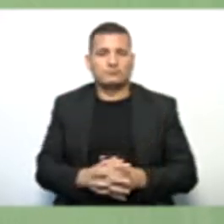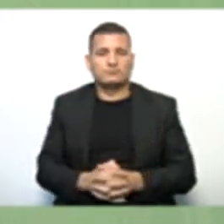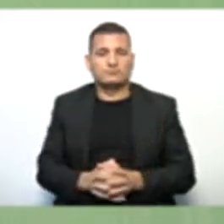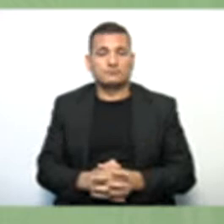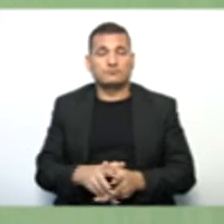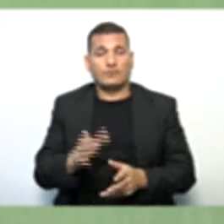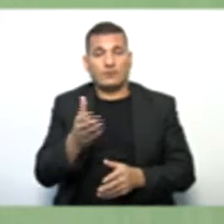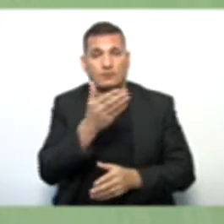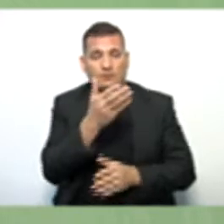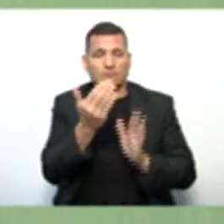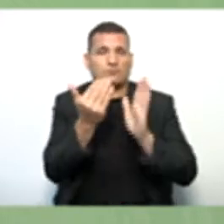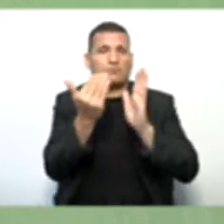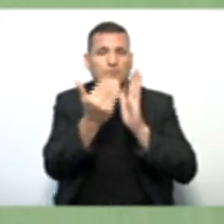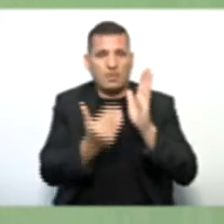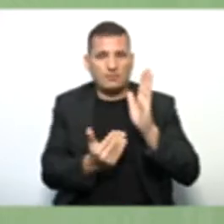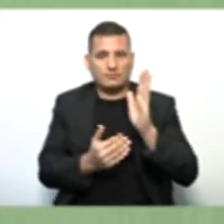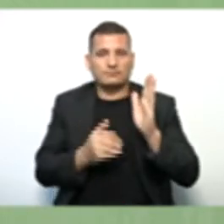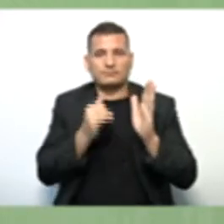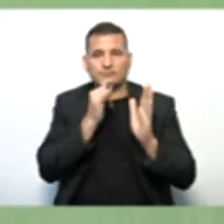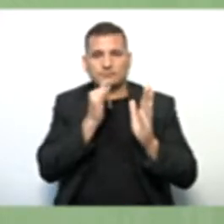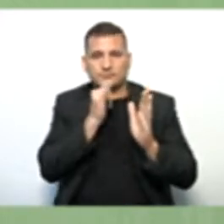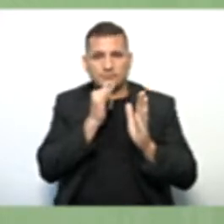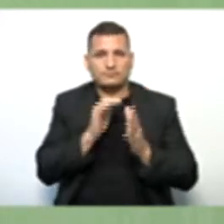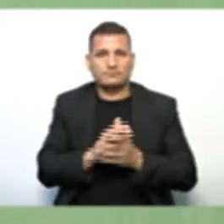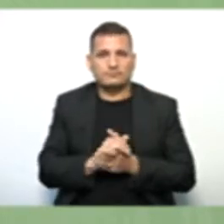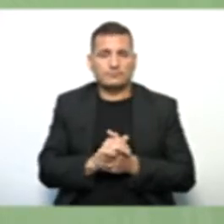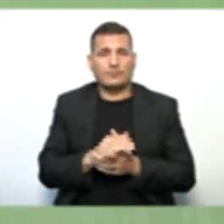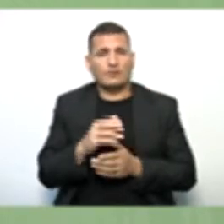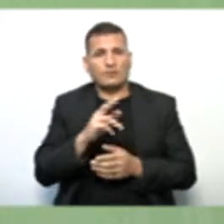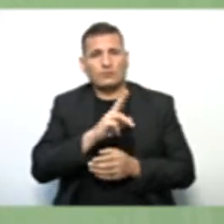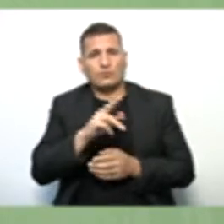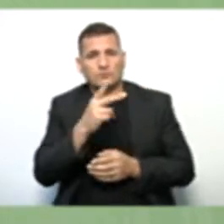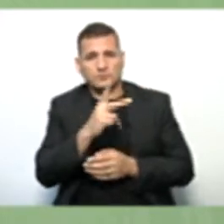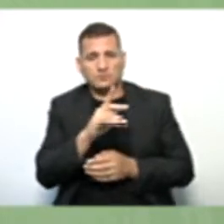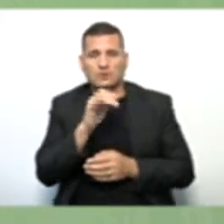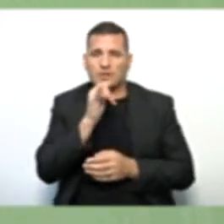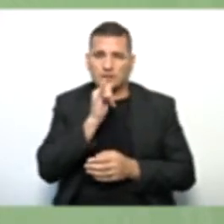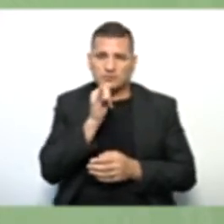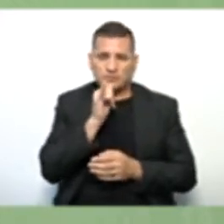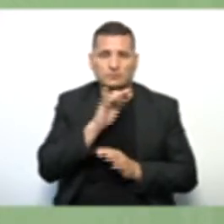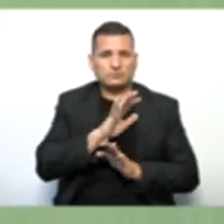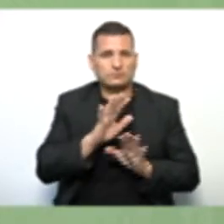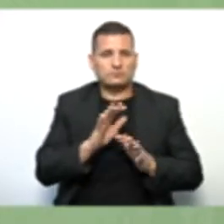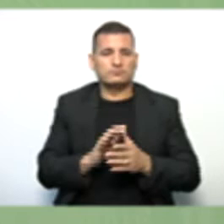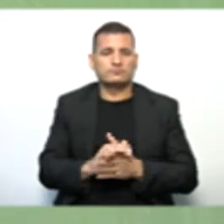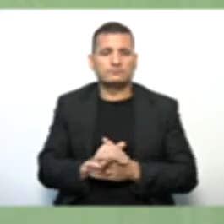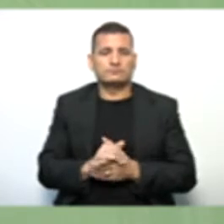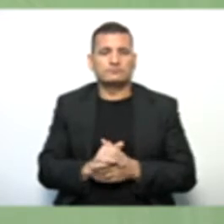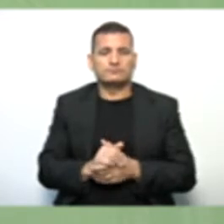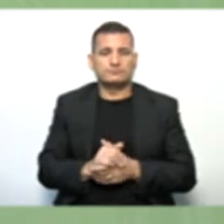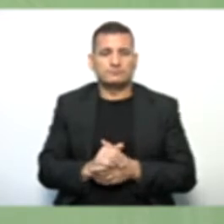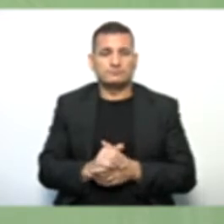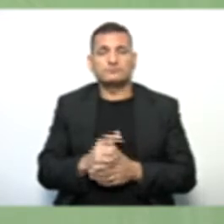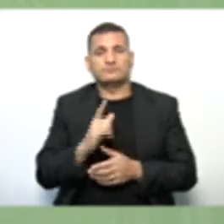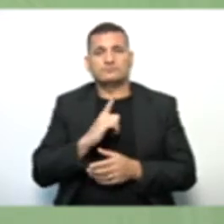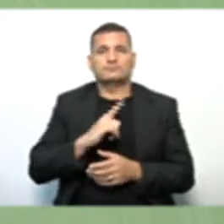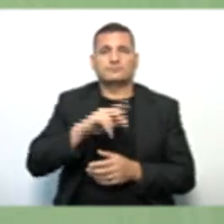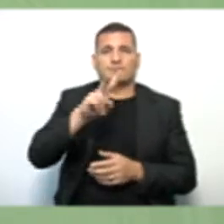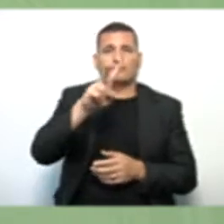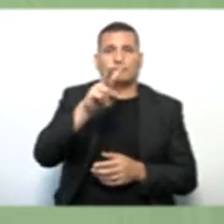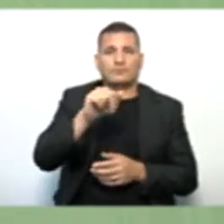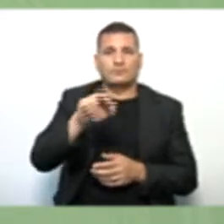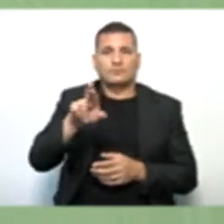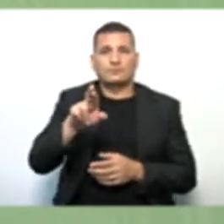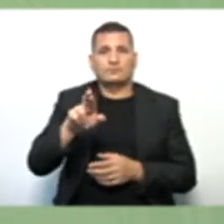Esse programa de exemplo, vamos lá. Eu coloquei o nome dele como exemplo underline e. Aí eu tenho aqui minhas variáveis,